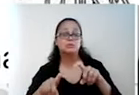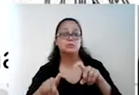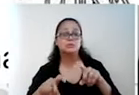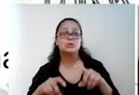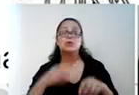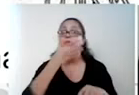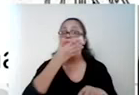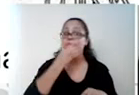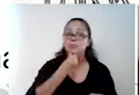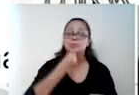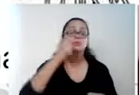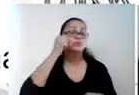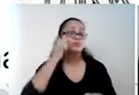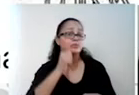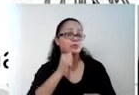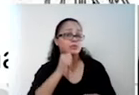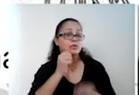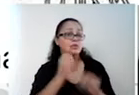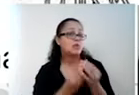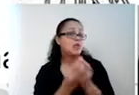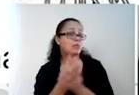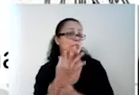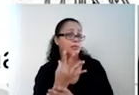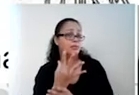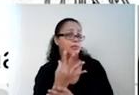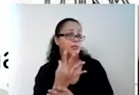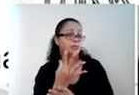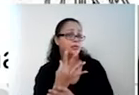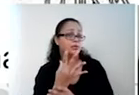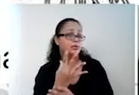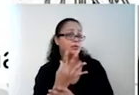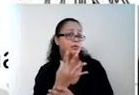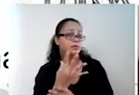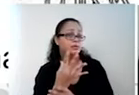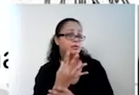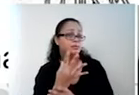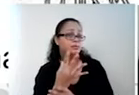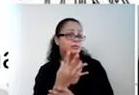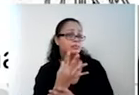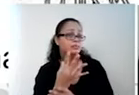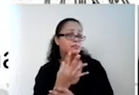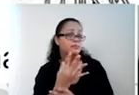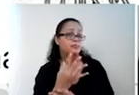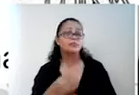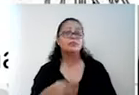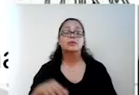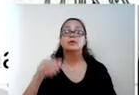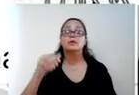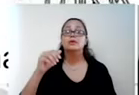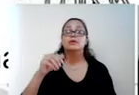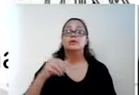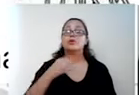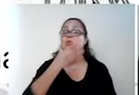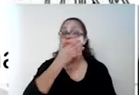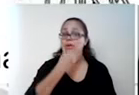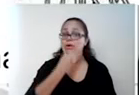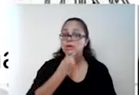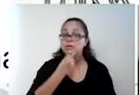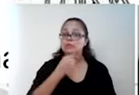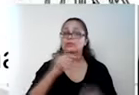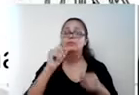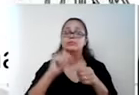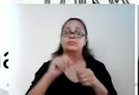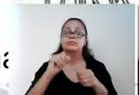órgão sexual masculino do prótalo é chamado de anterídeo, e esse órgão sexual masculino produz o